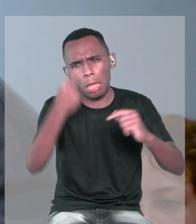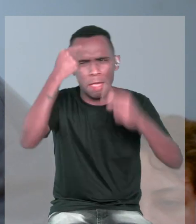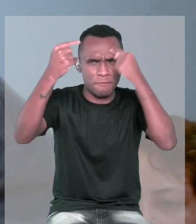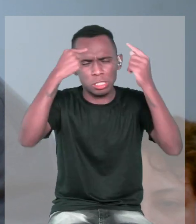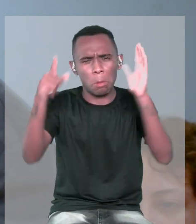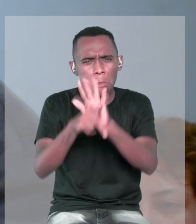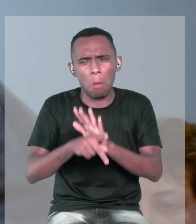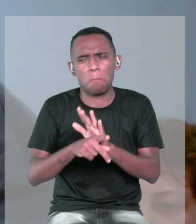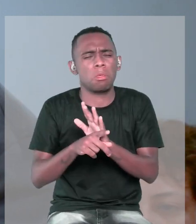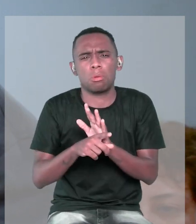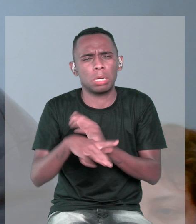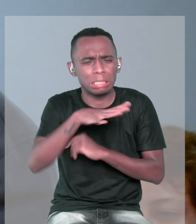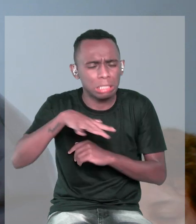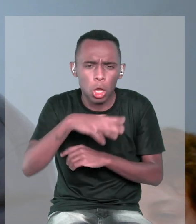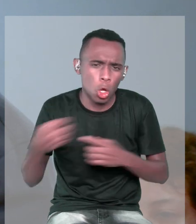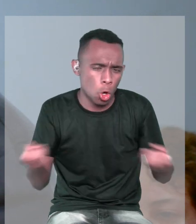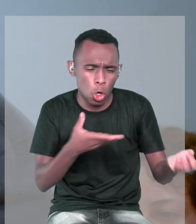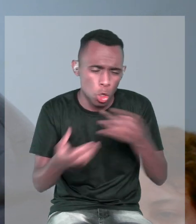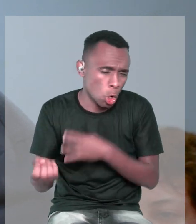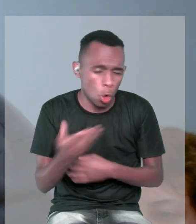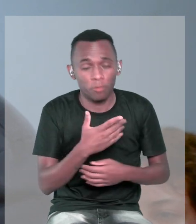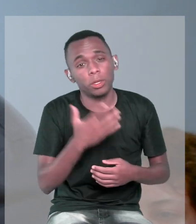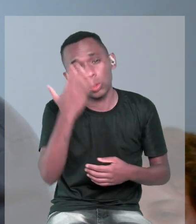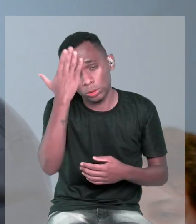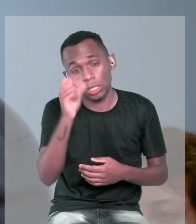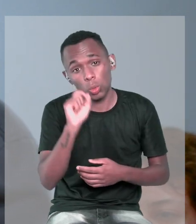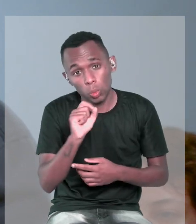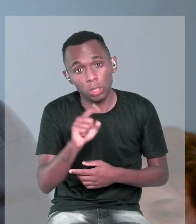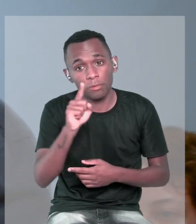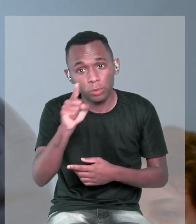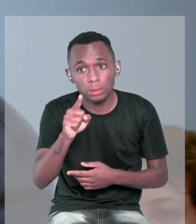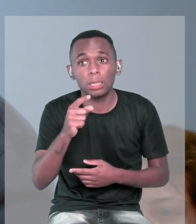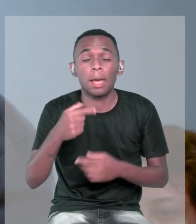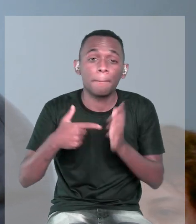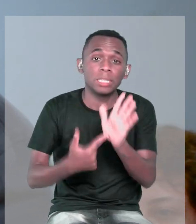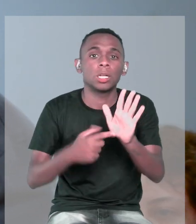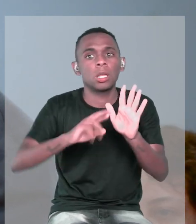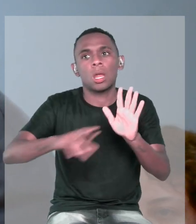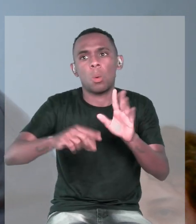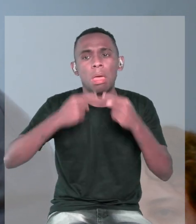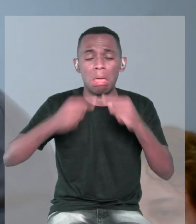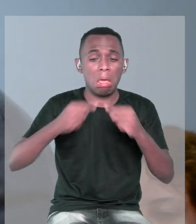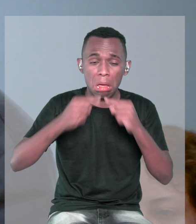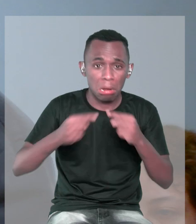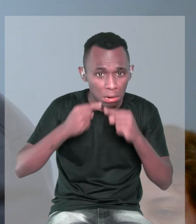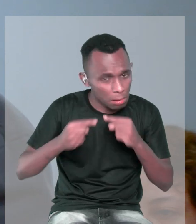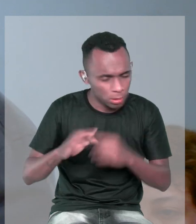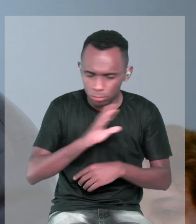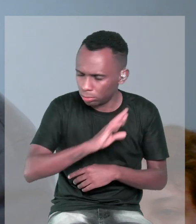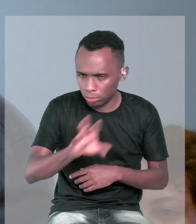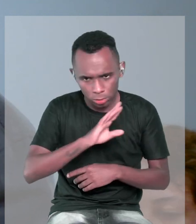do mundo moderno, liberal. E eu sei que você nos advertiu que a intenção não é criticar